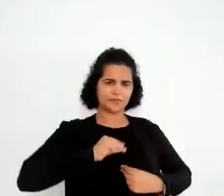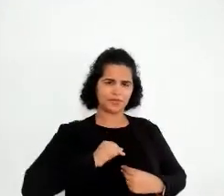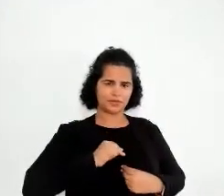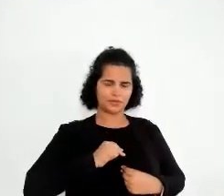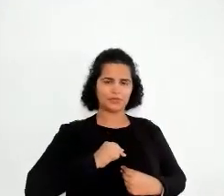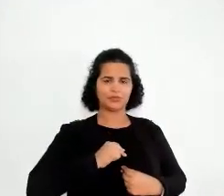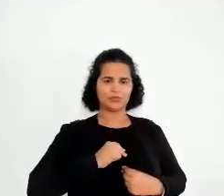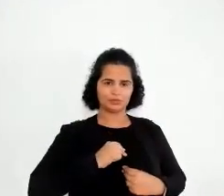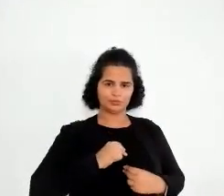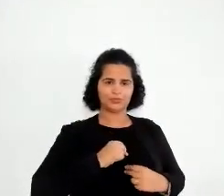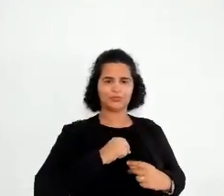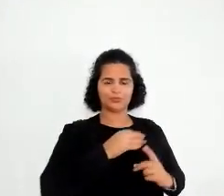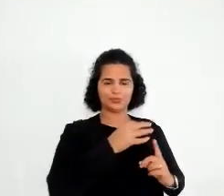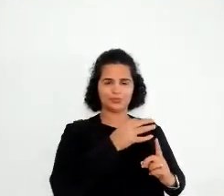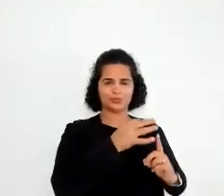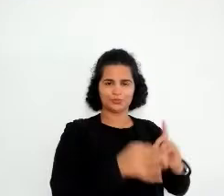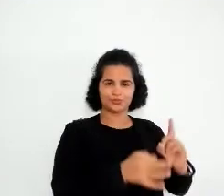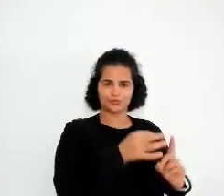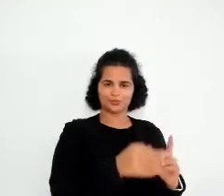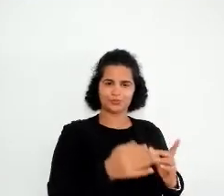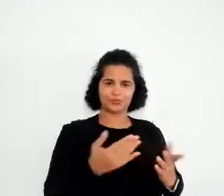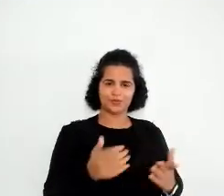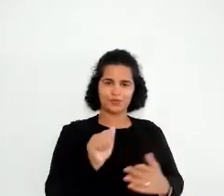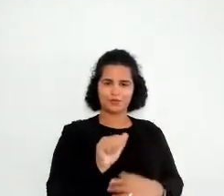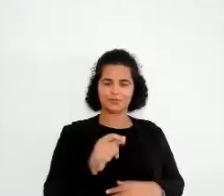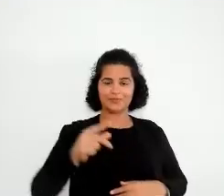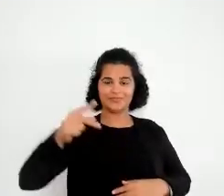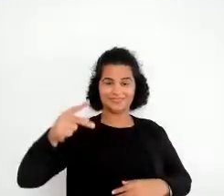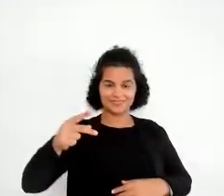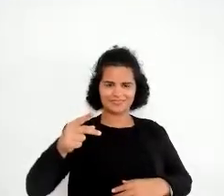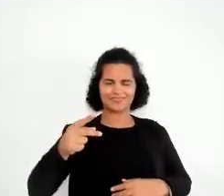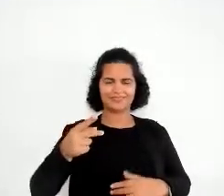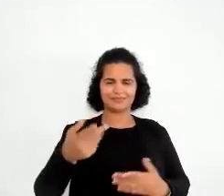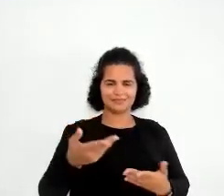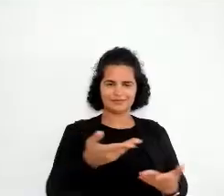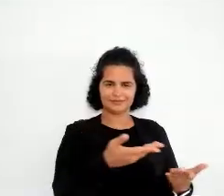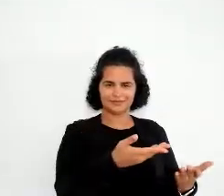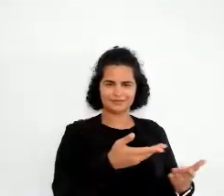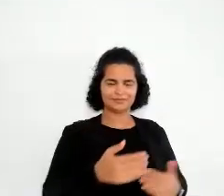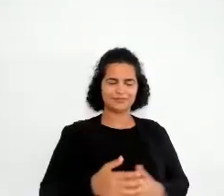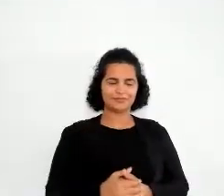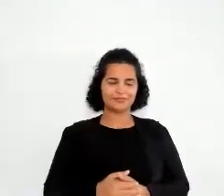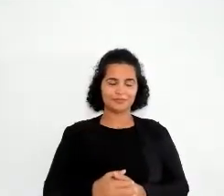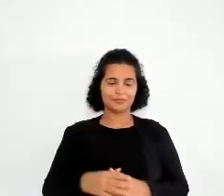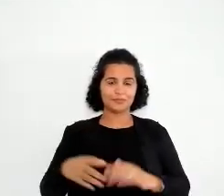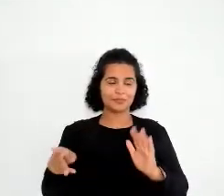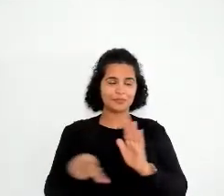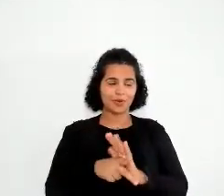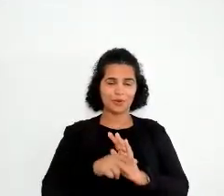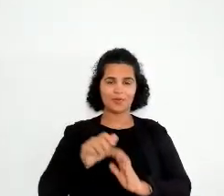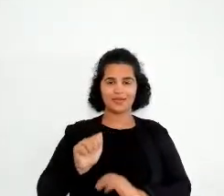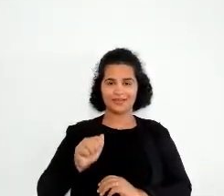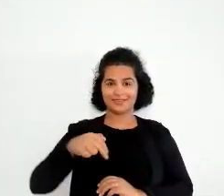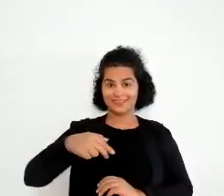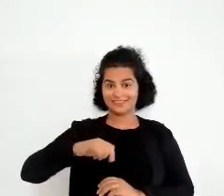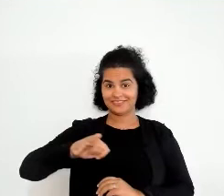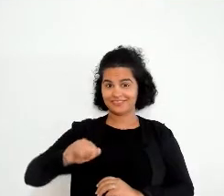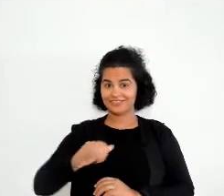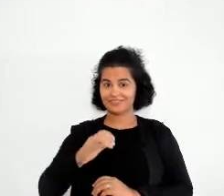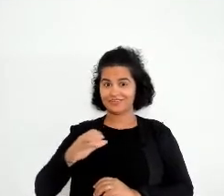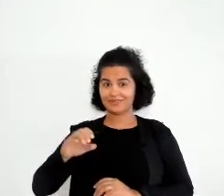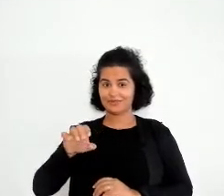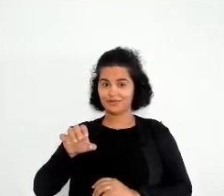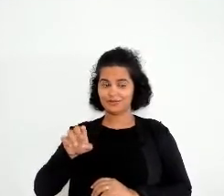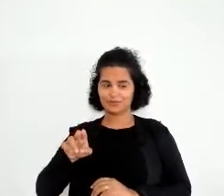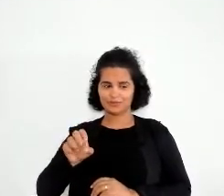Norte, desembargador aposentado Armando da Costa Ferreira. Natural de Angicos, Armando da Costa Ferreira se formou em